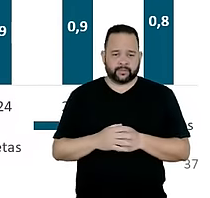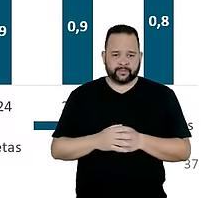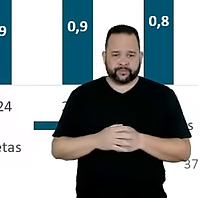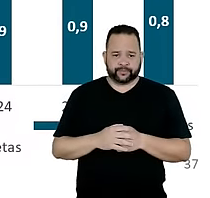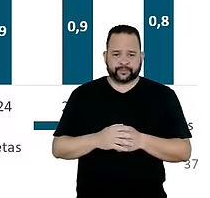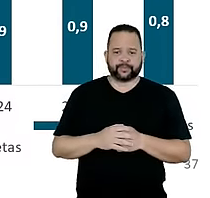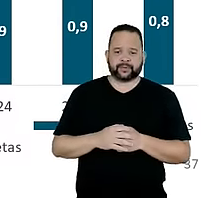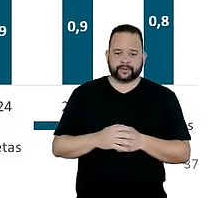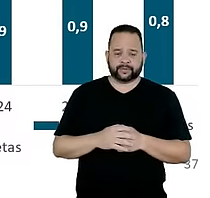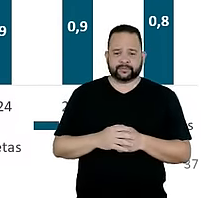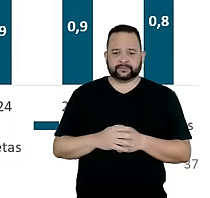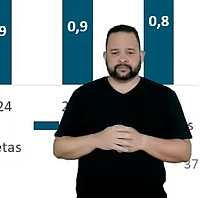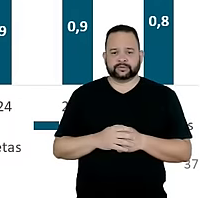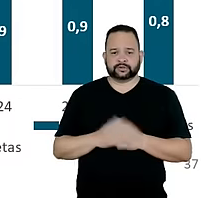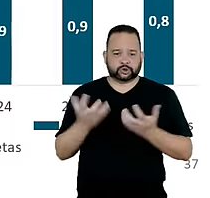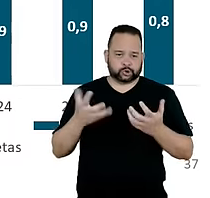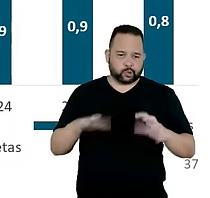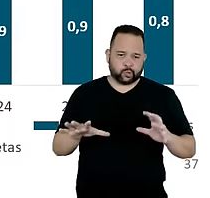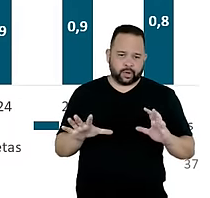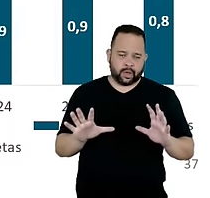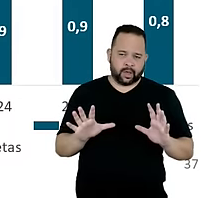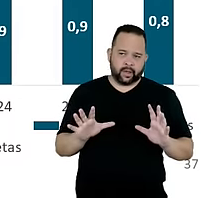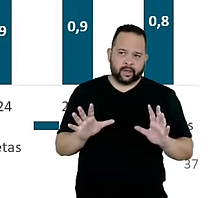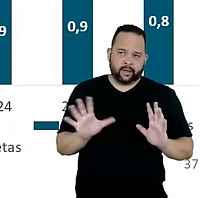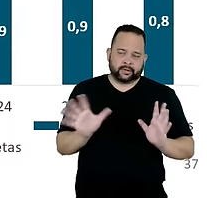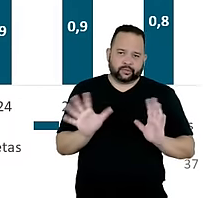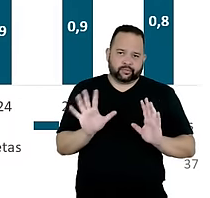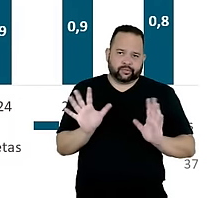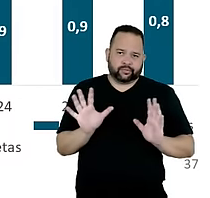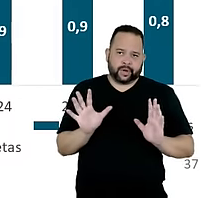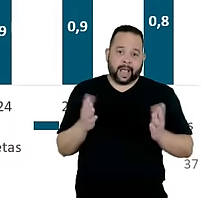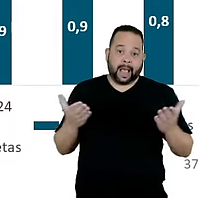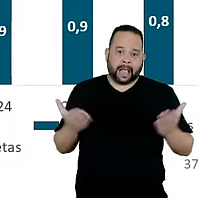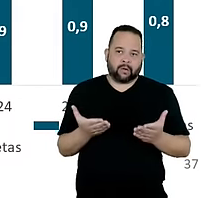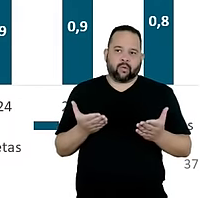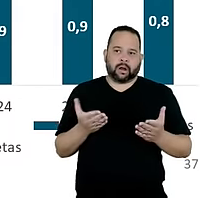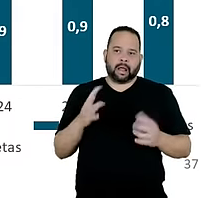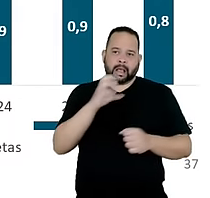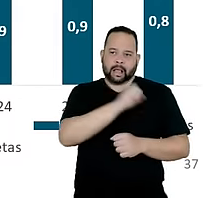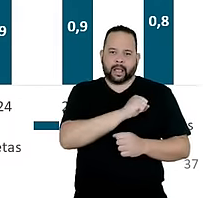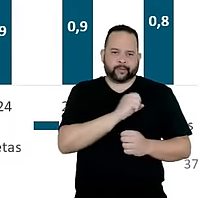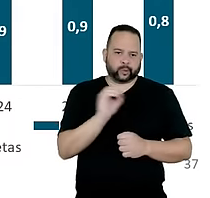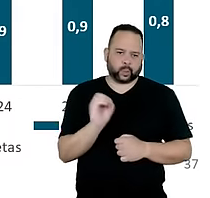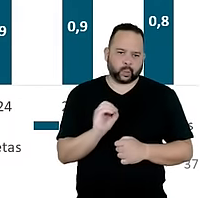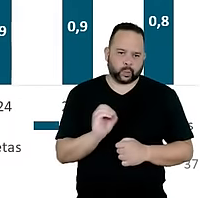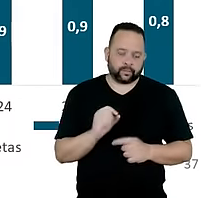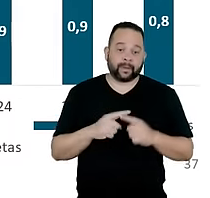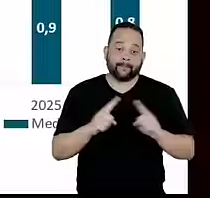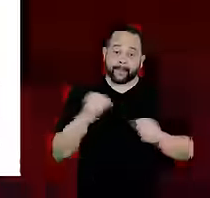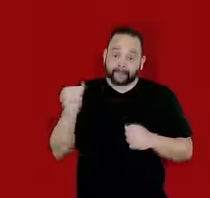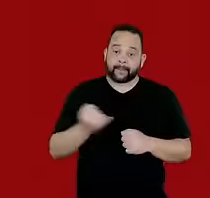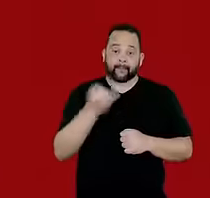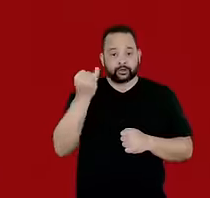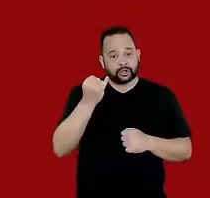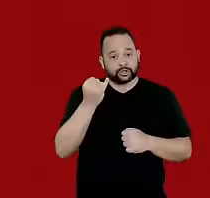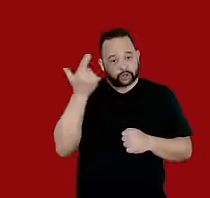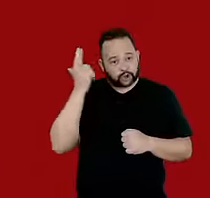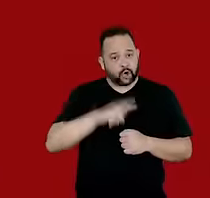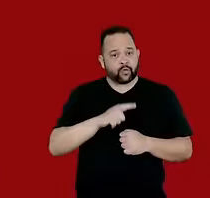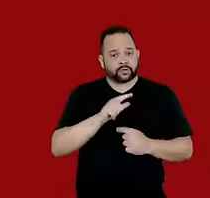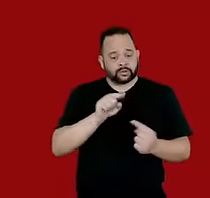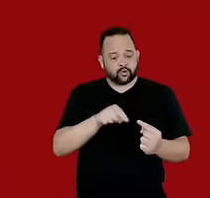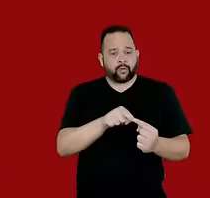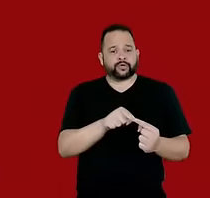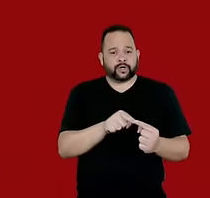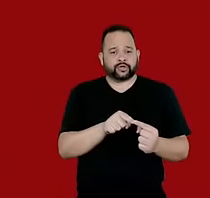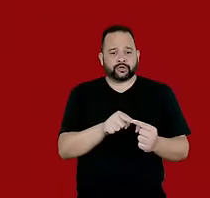ser zero mas acho que é importante perseguir né na meta a gente tem passado essa comunicação a gente apoia aí a a